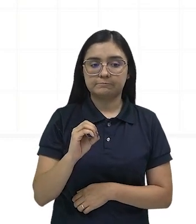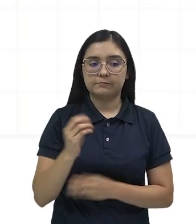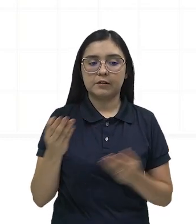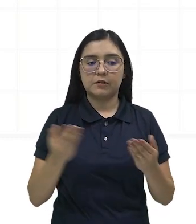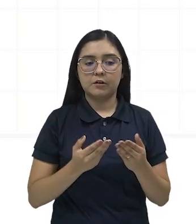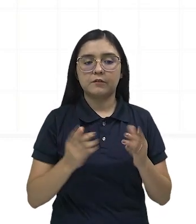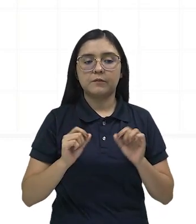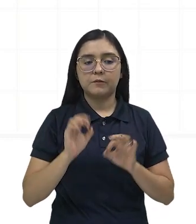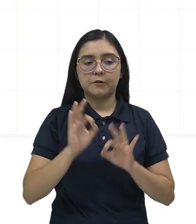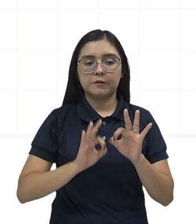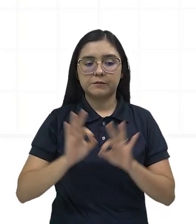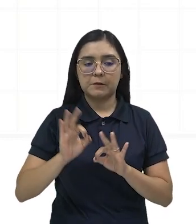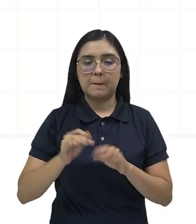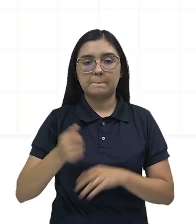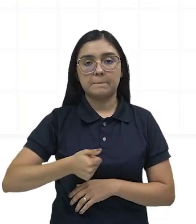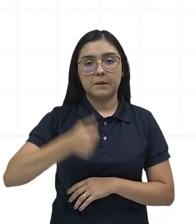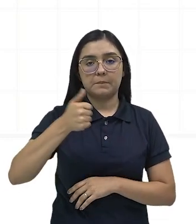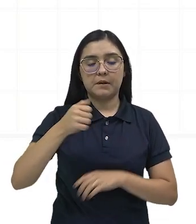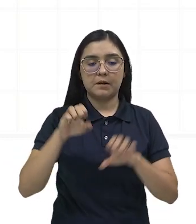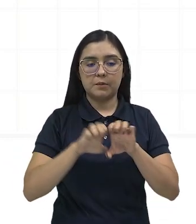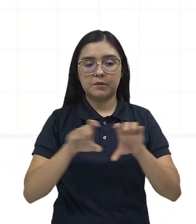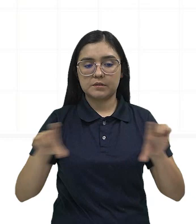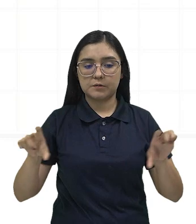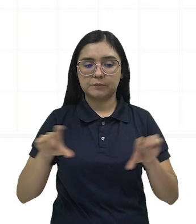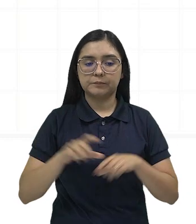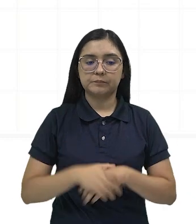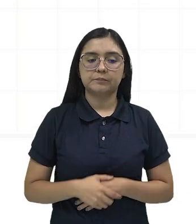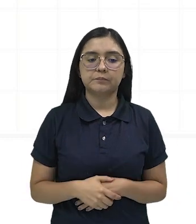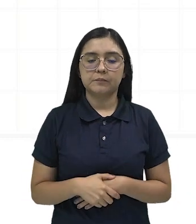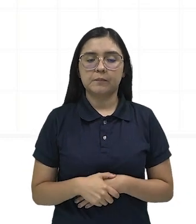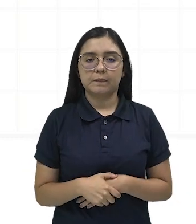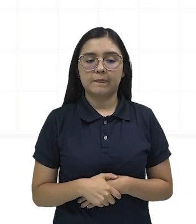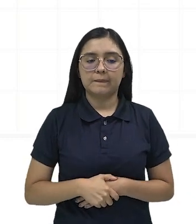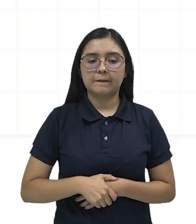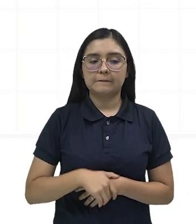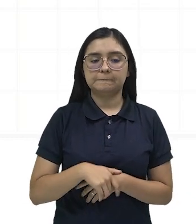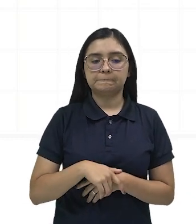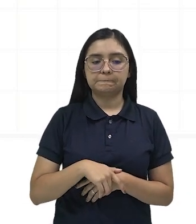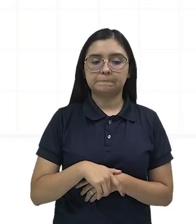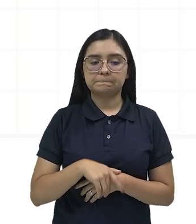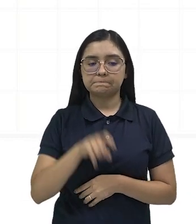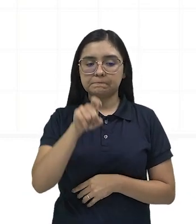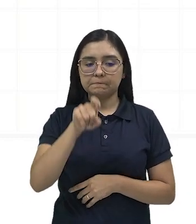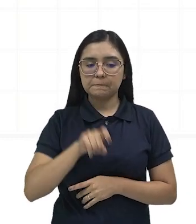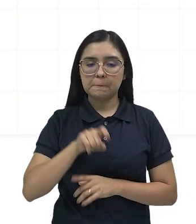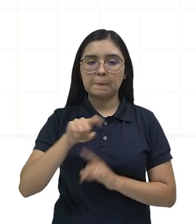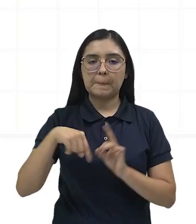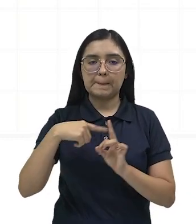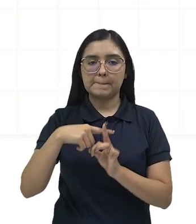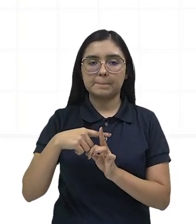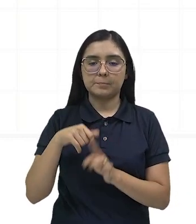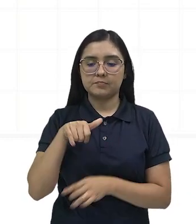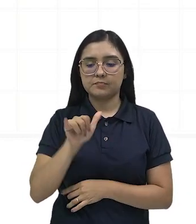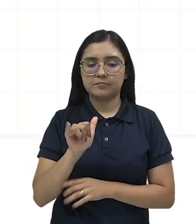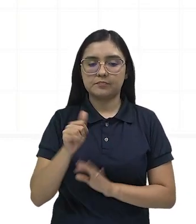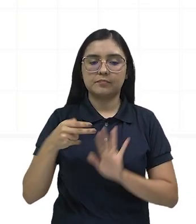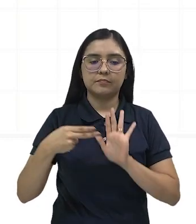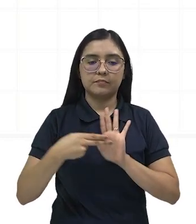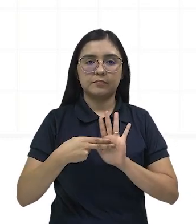a primeira equação. Ó. X mais Y igual